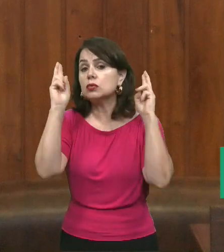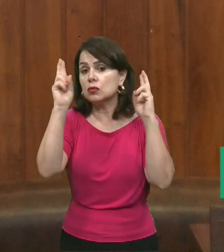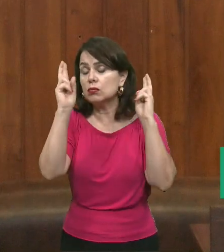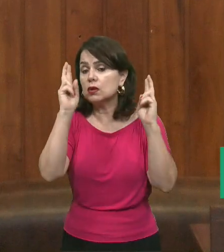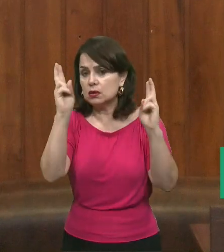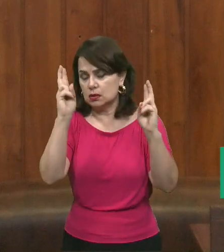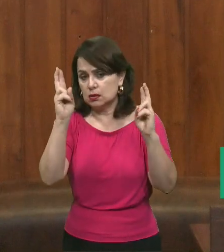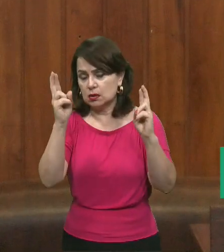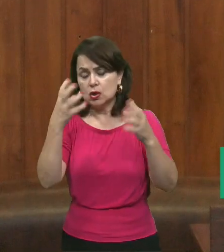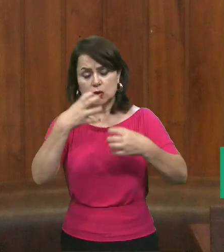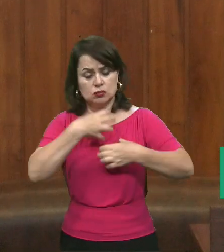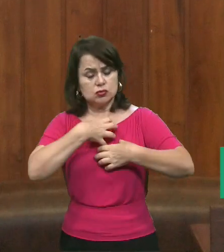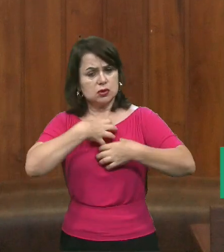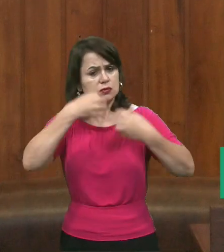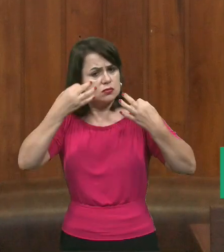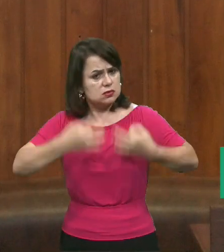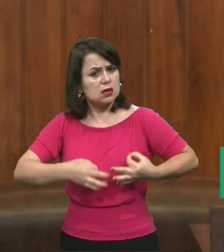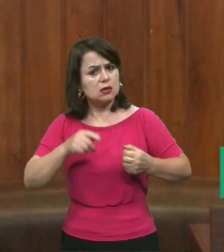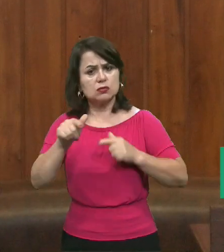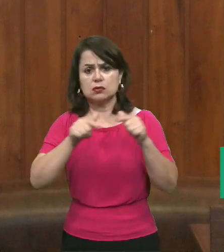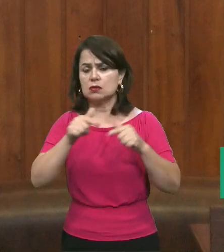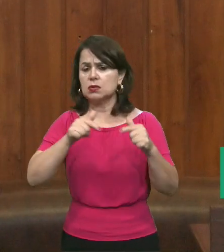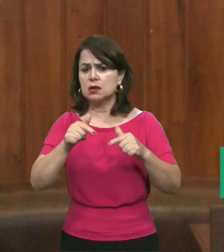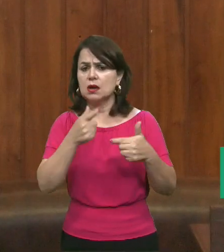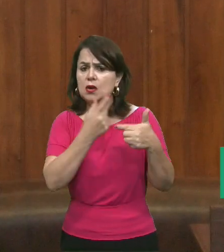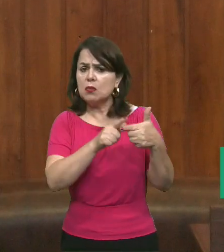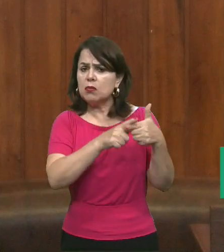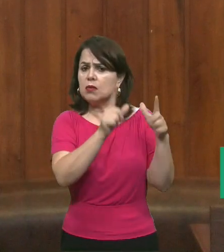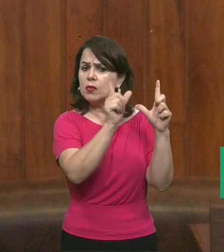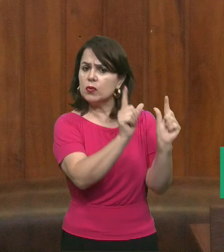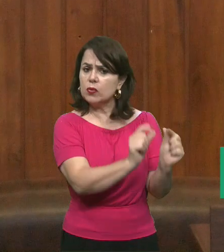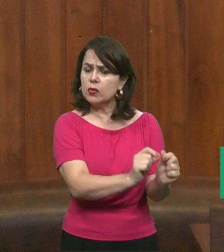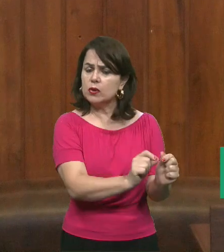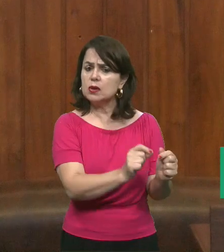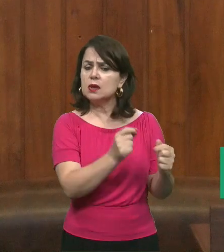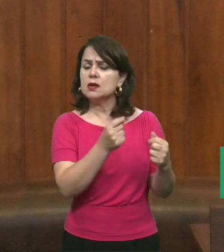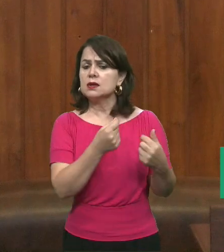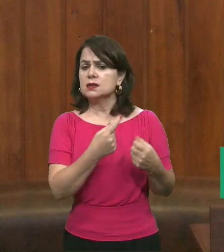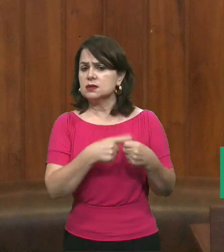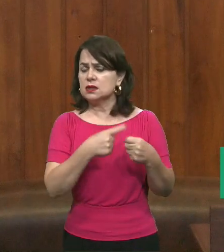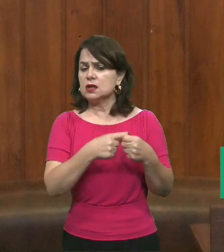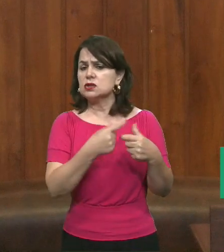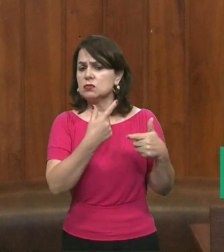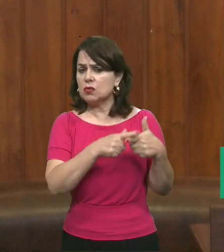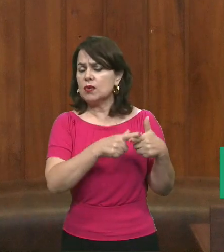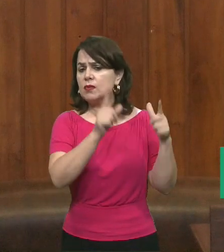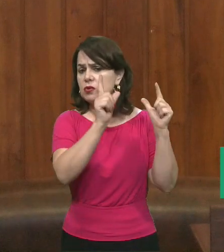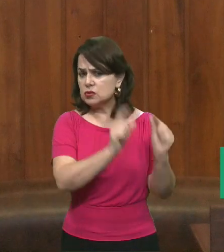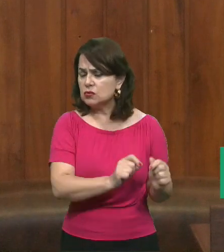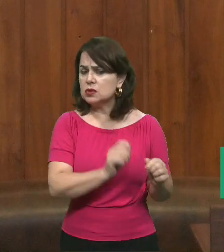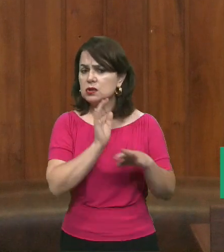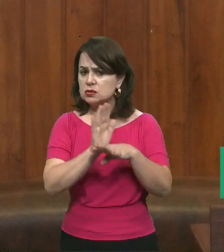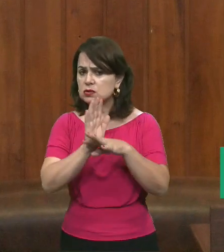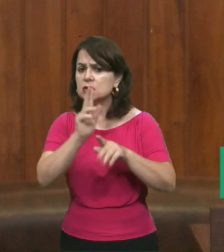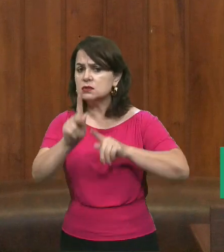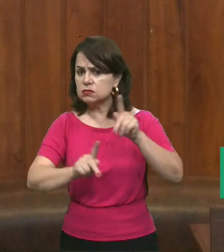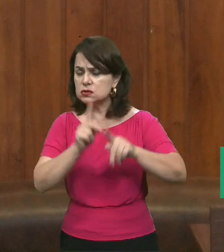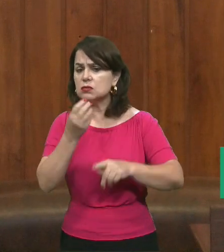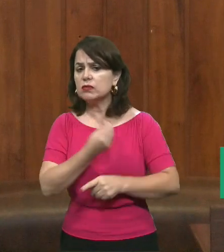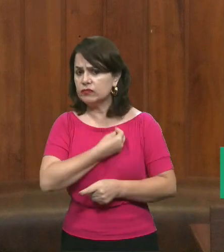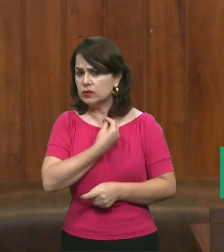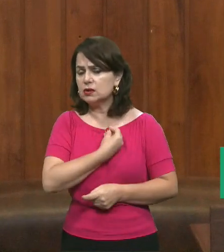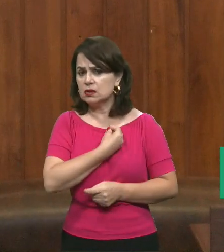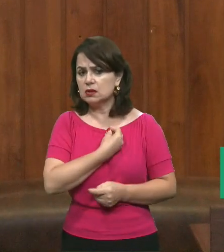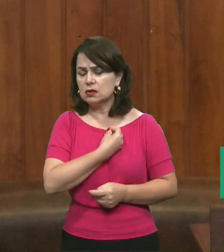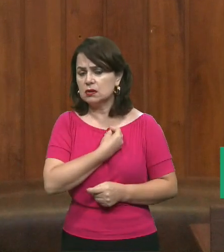de forma adequada e resolver os problemas da nossa cidade e melhorar a qualidade de vida da nossa população.